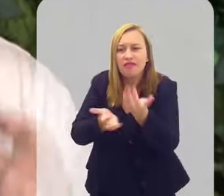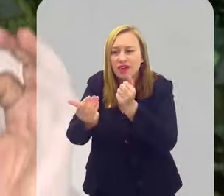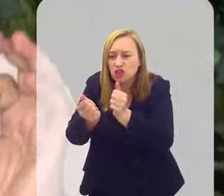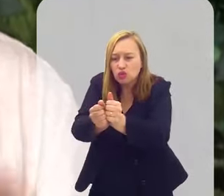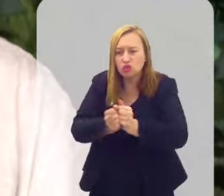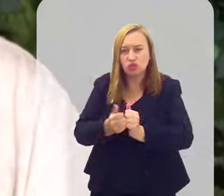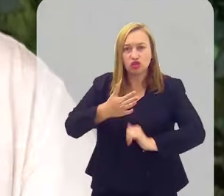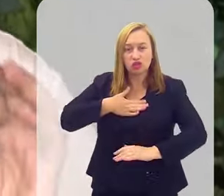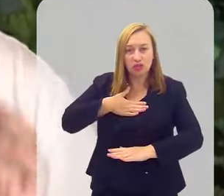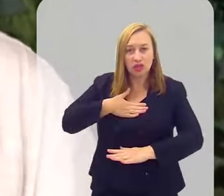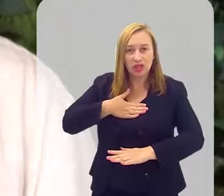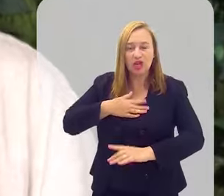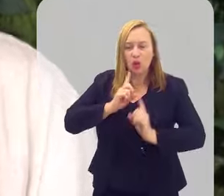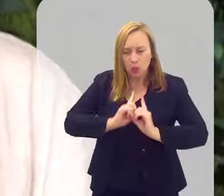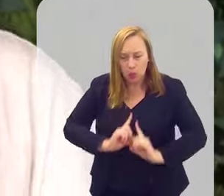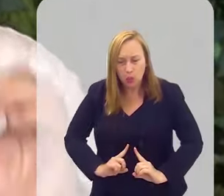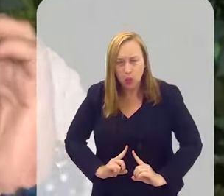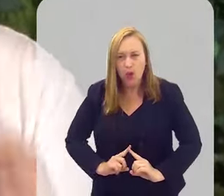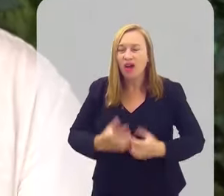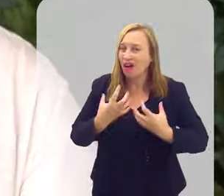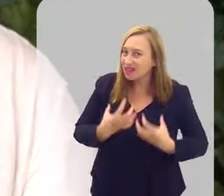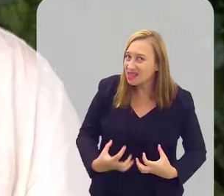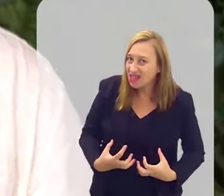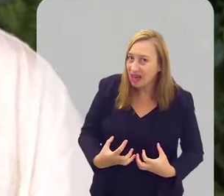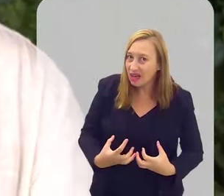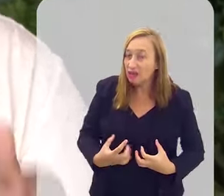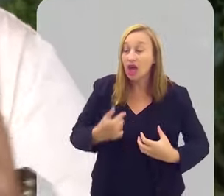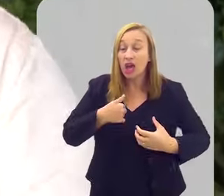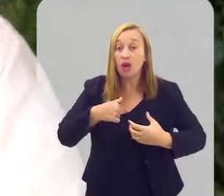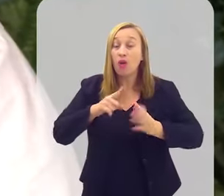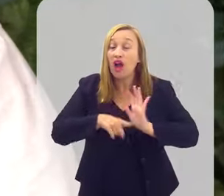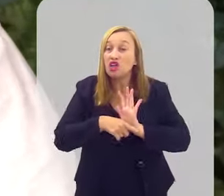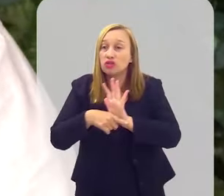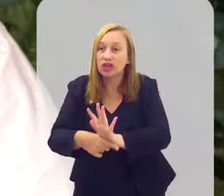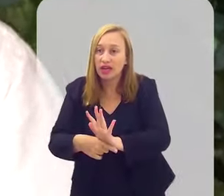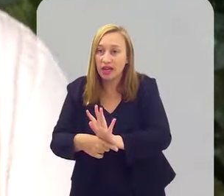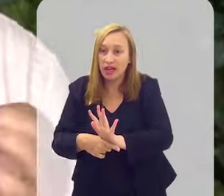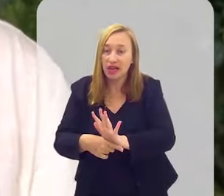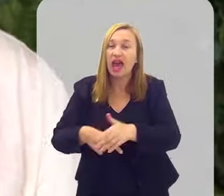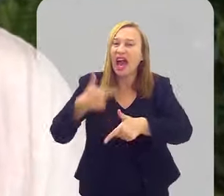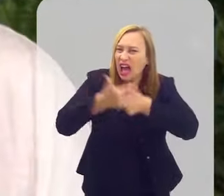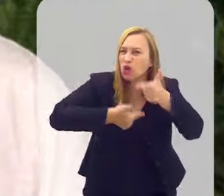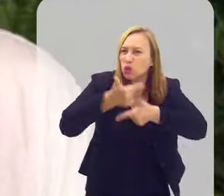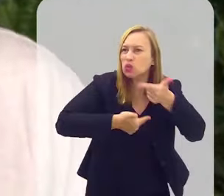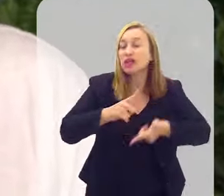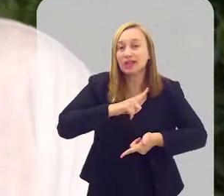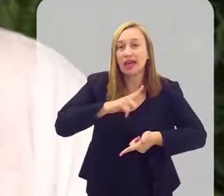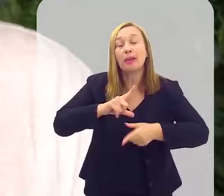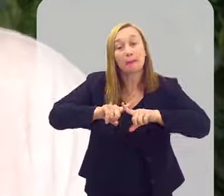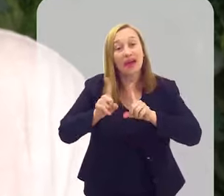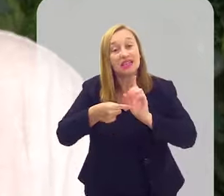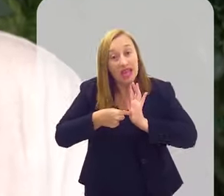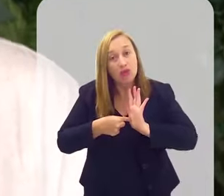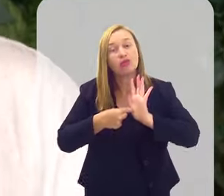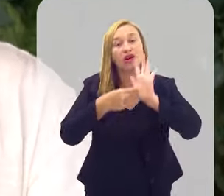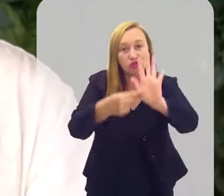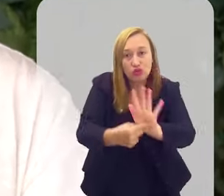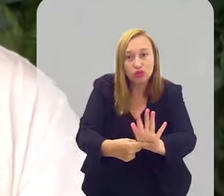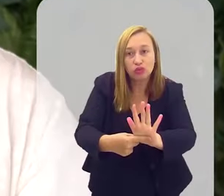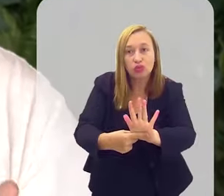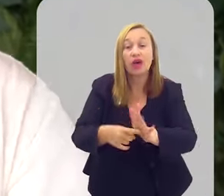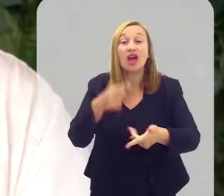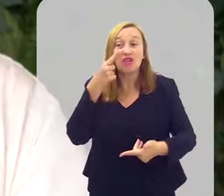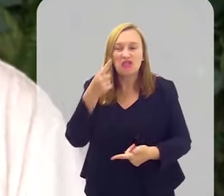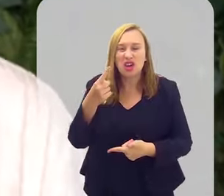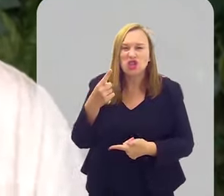mim os que estão cansados e oprimidos porque eu vos aliviarei porque meu julo é suave e o meu fardo é leve e olha só